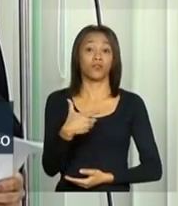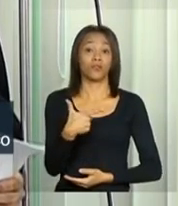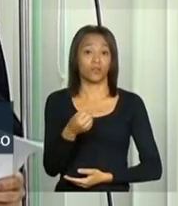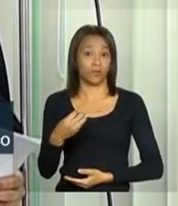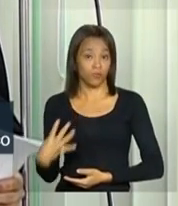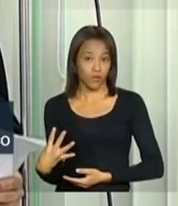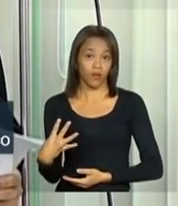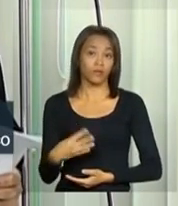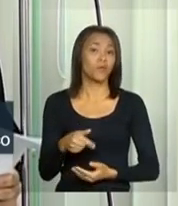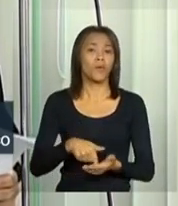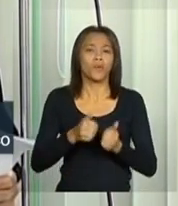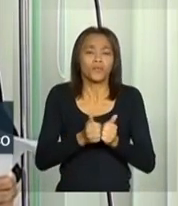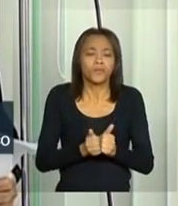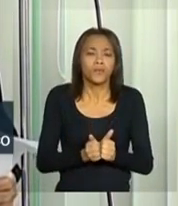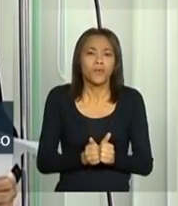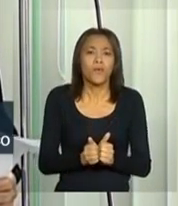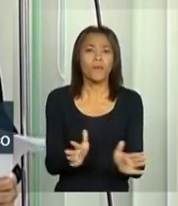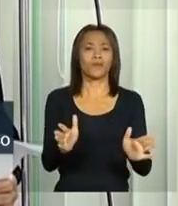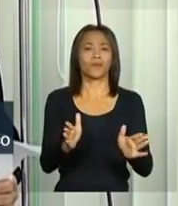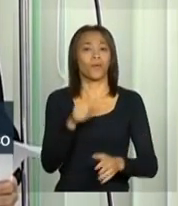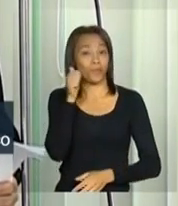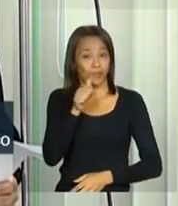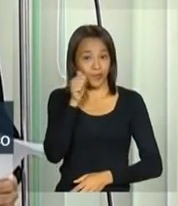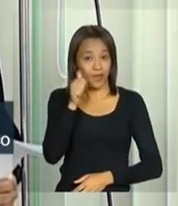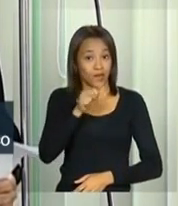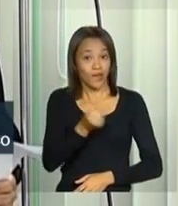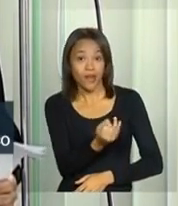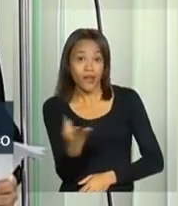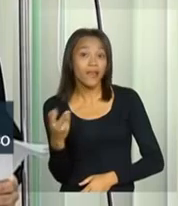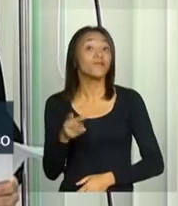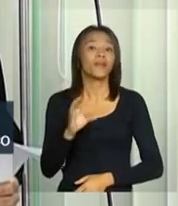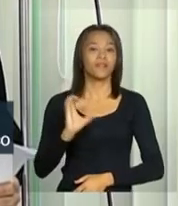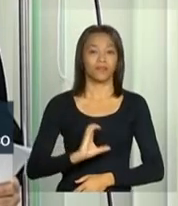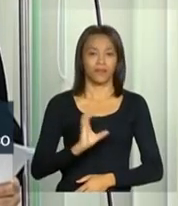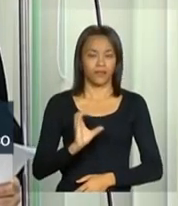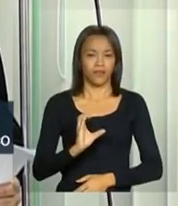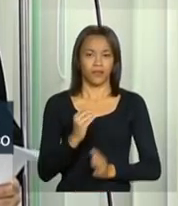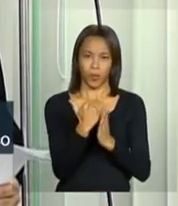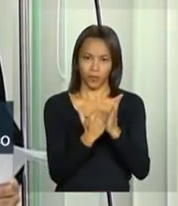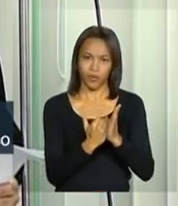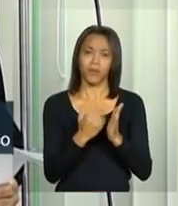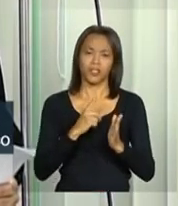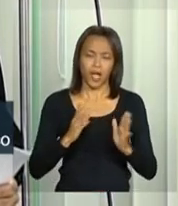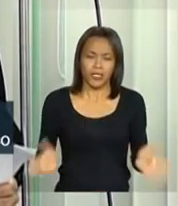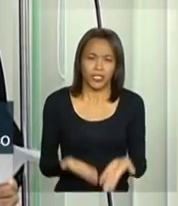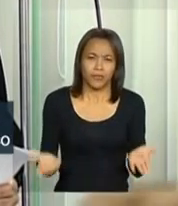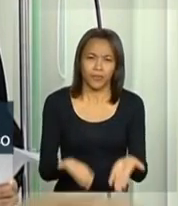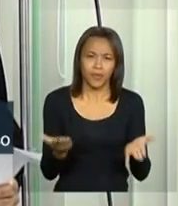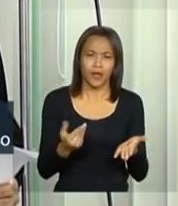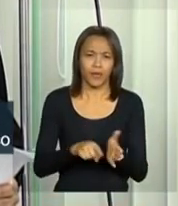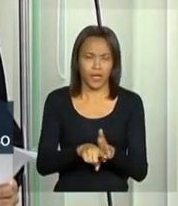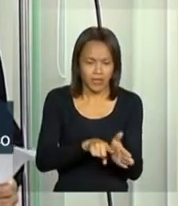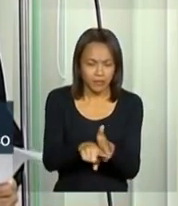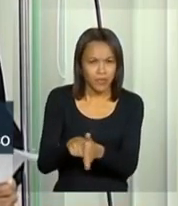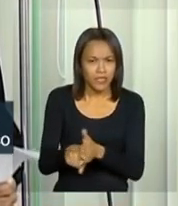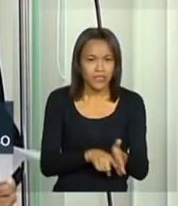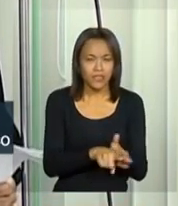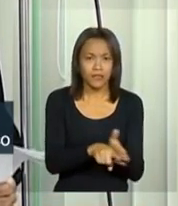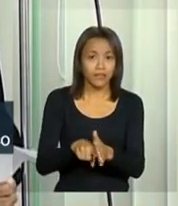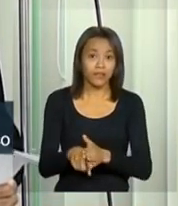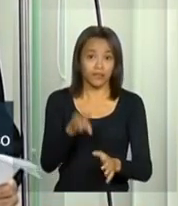2004, deu início ao programa Mulher e Ciência, que assumiu a tarefa de estimular a produção científica e a